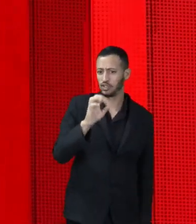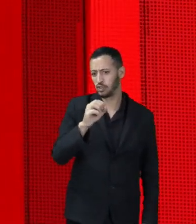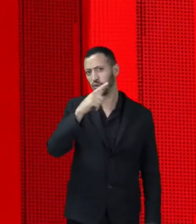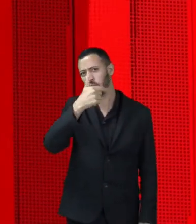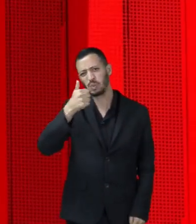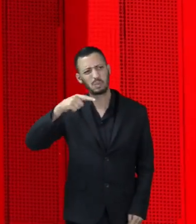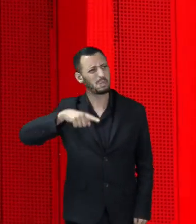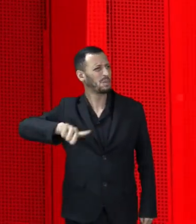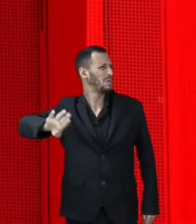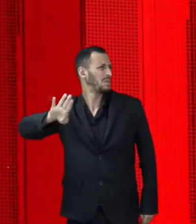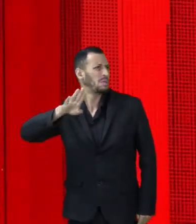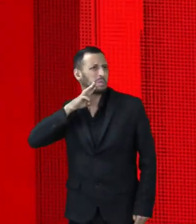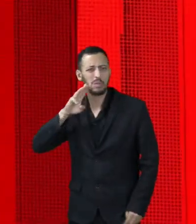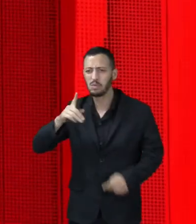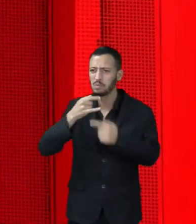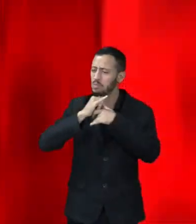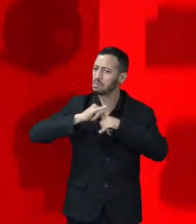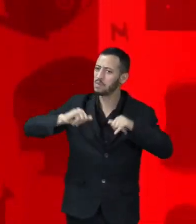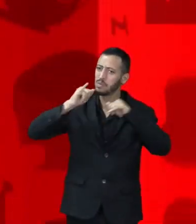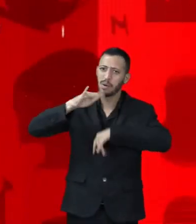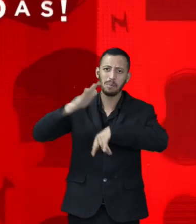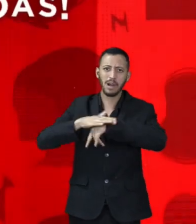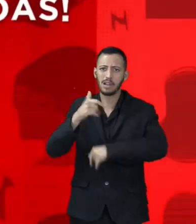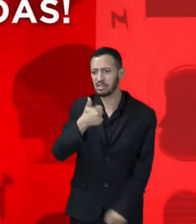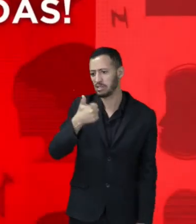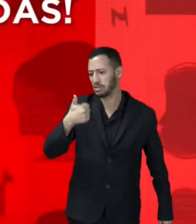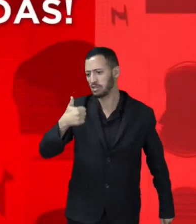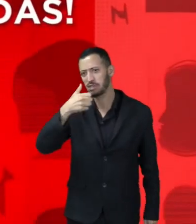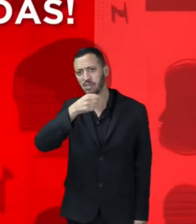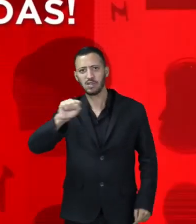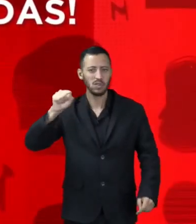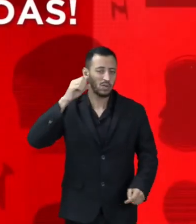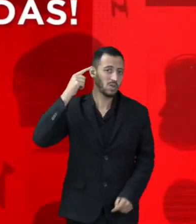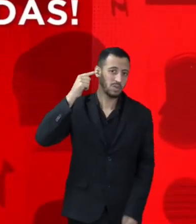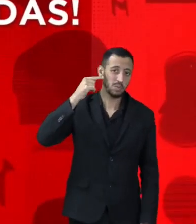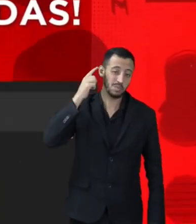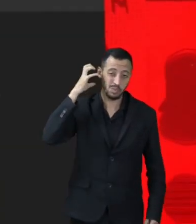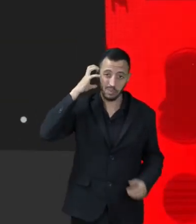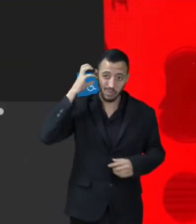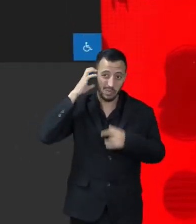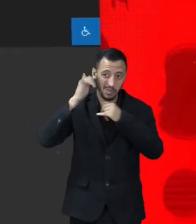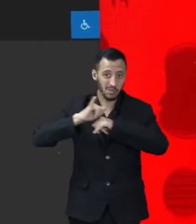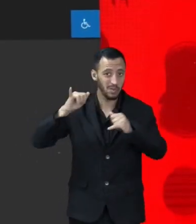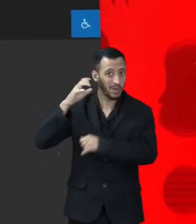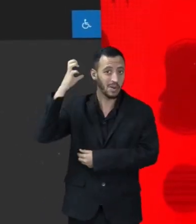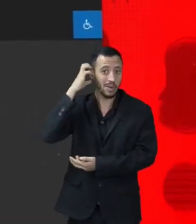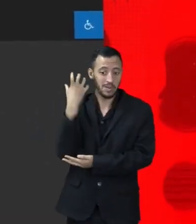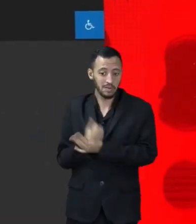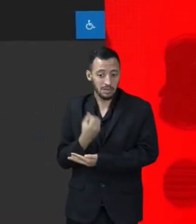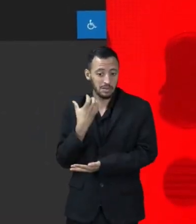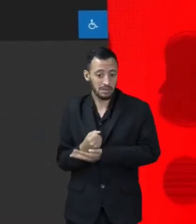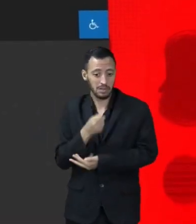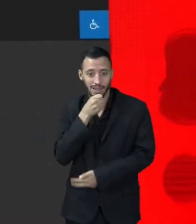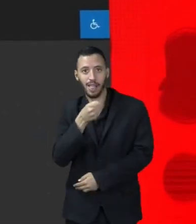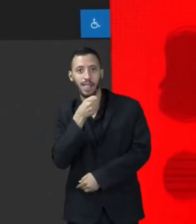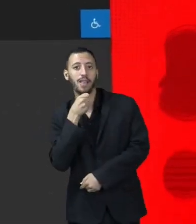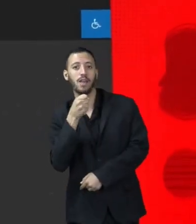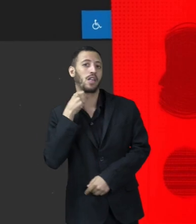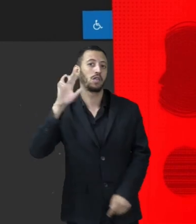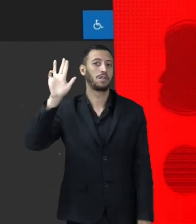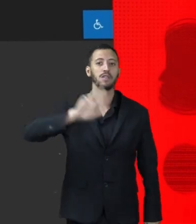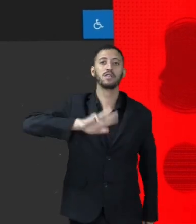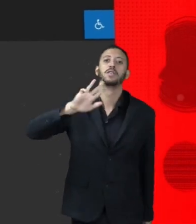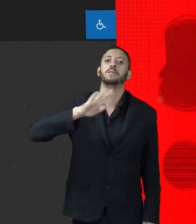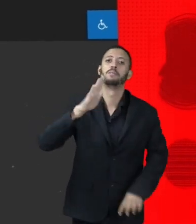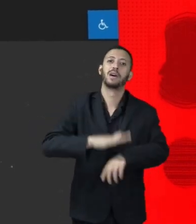para mais de 118 mil. A Rádio PT também faz a gestão do podcast do Lula, com mais de